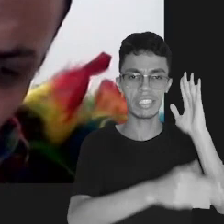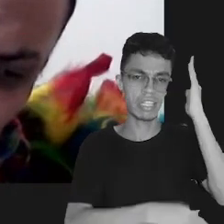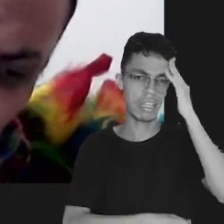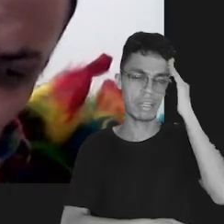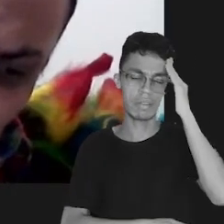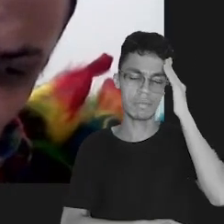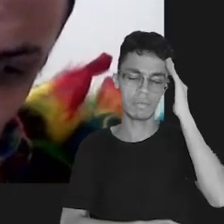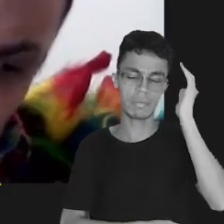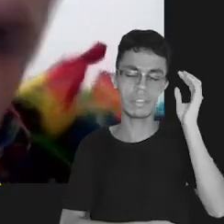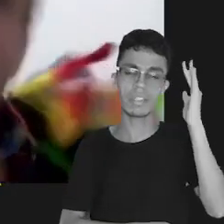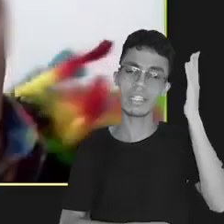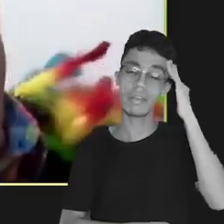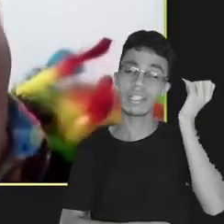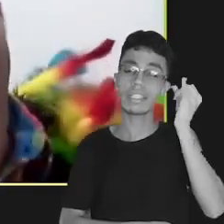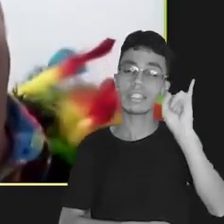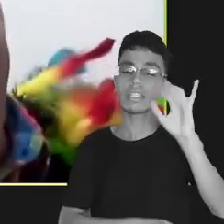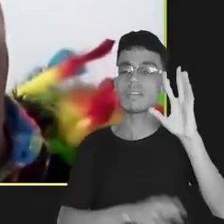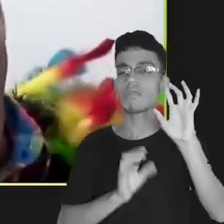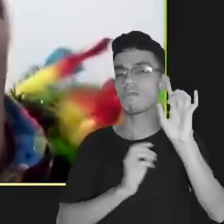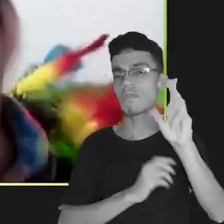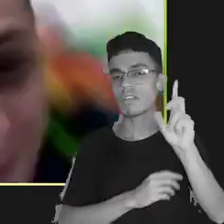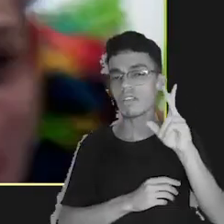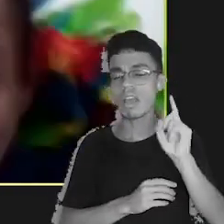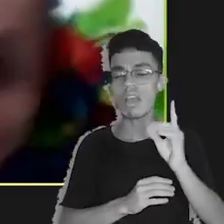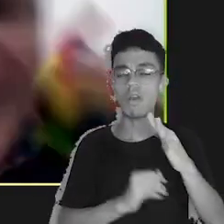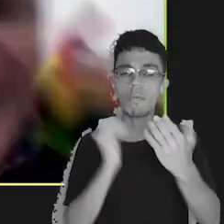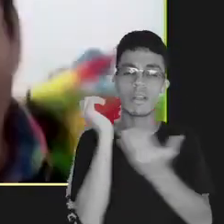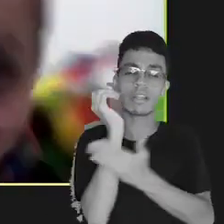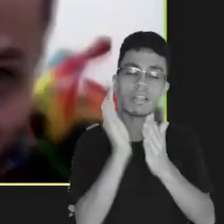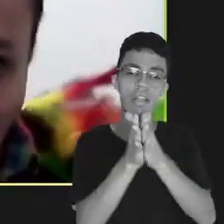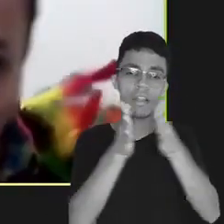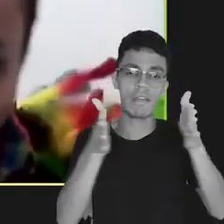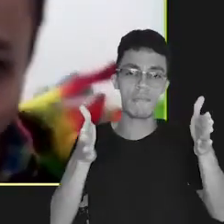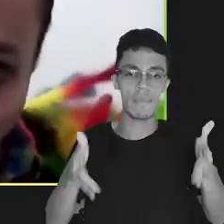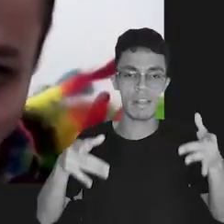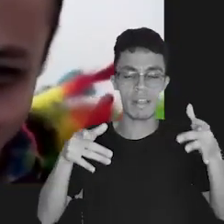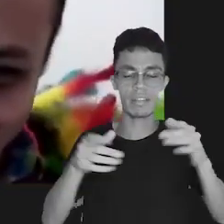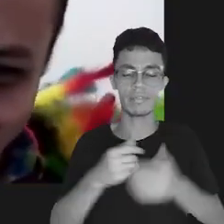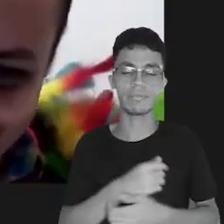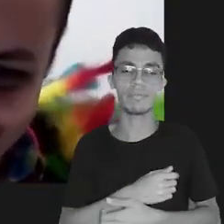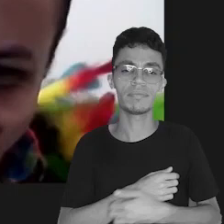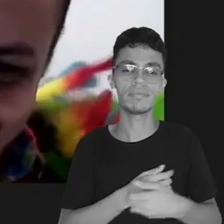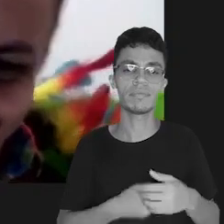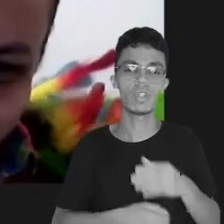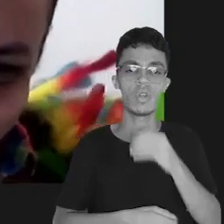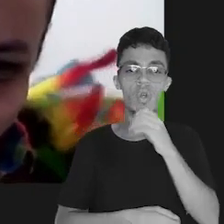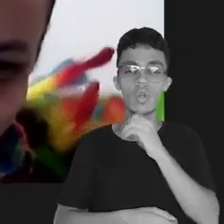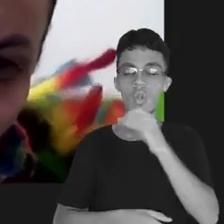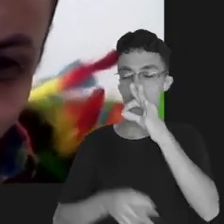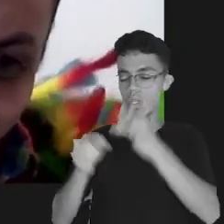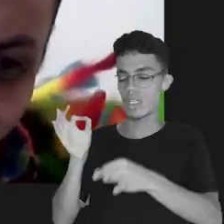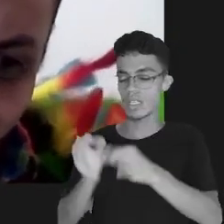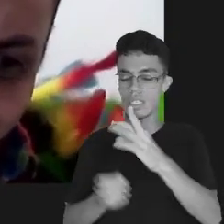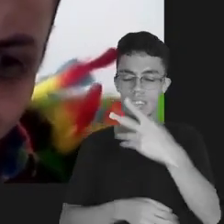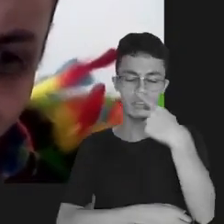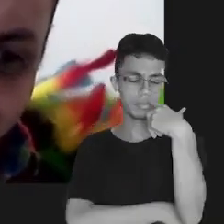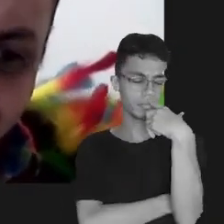foi vendida. Mas para sair, é preciso entrar. Juiz jovem para si